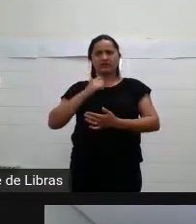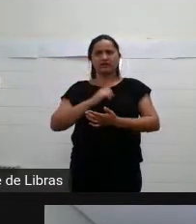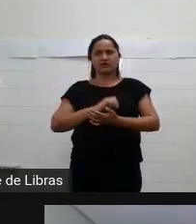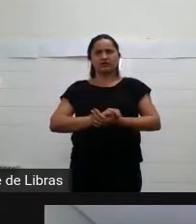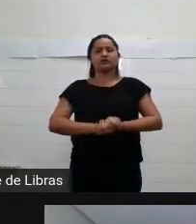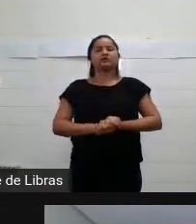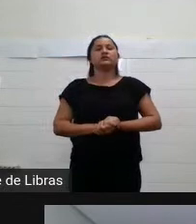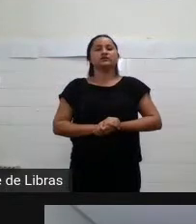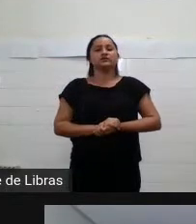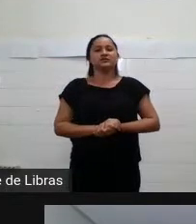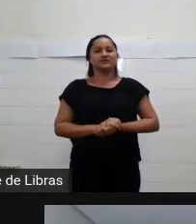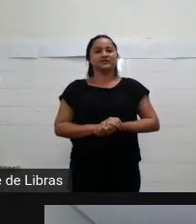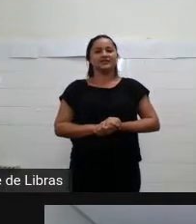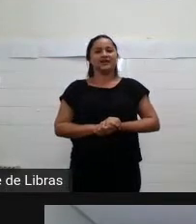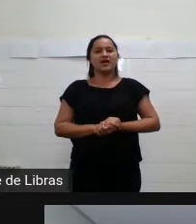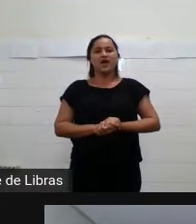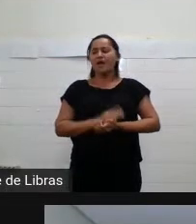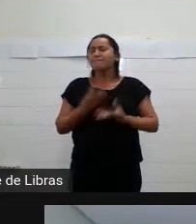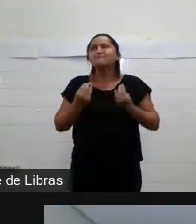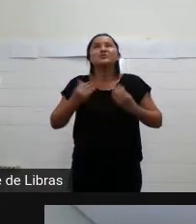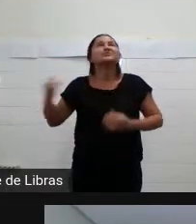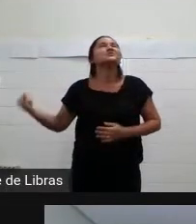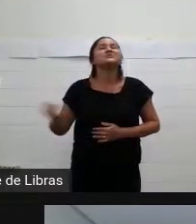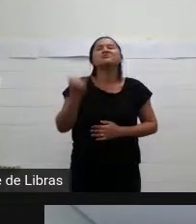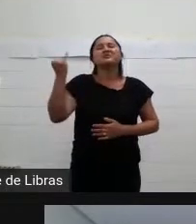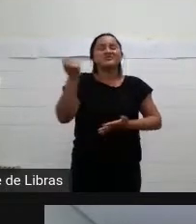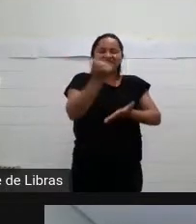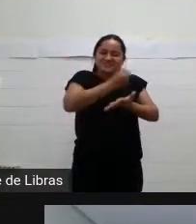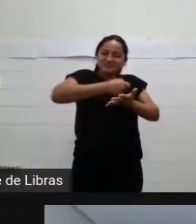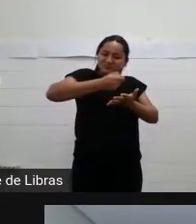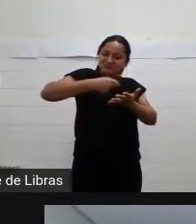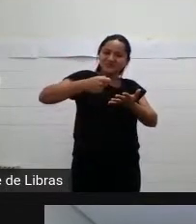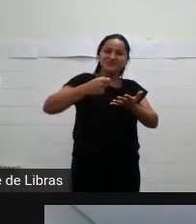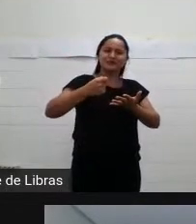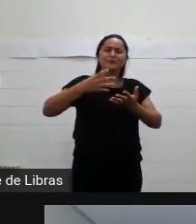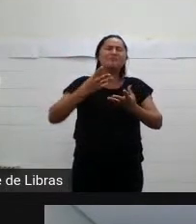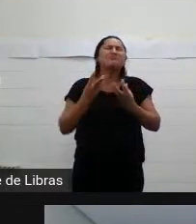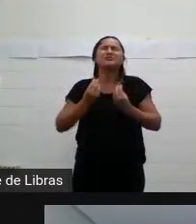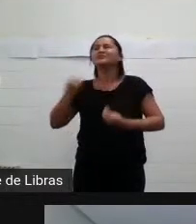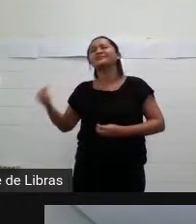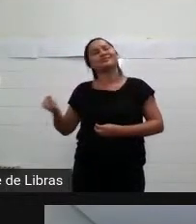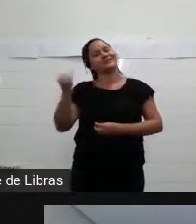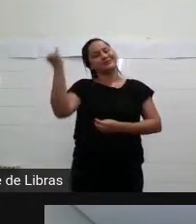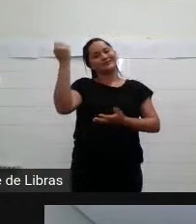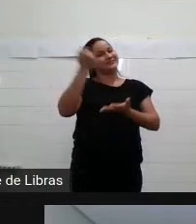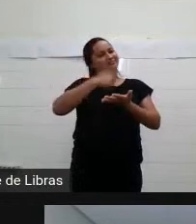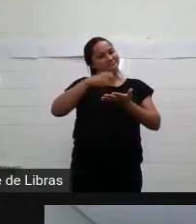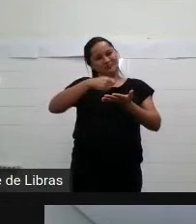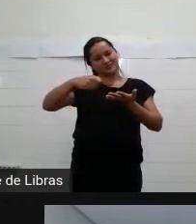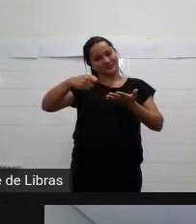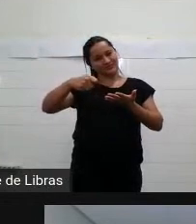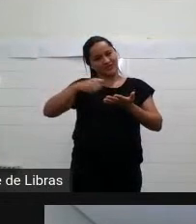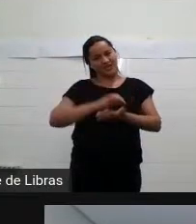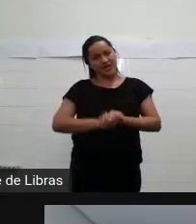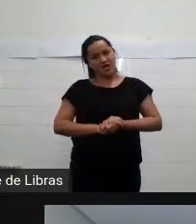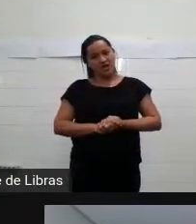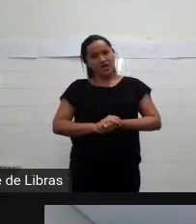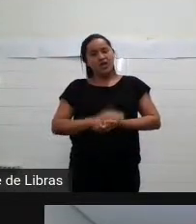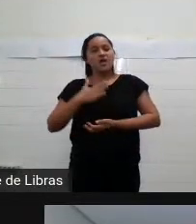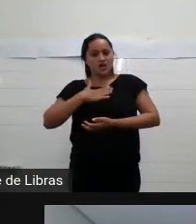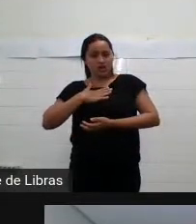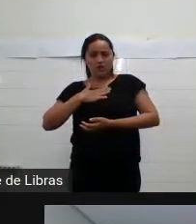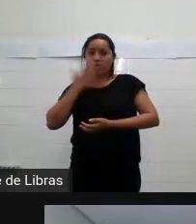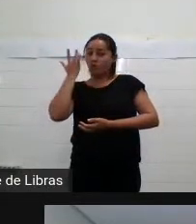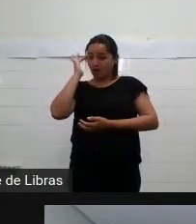dela. Isso é muito importante para um escritor, isso é muito importante para uma escritora. Mas eu considero uma Conceição